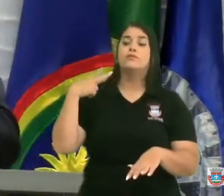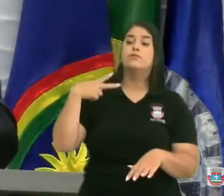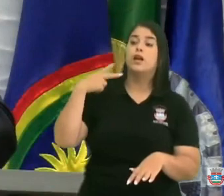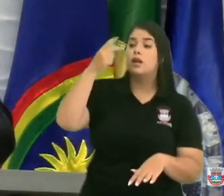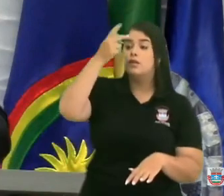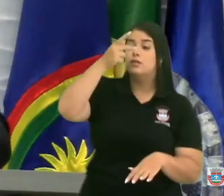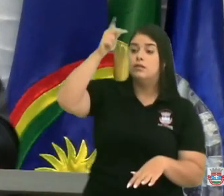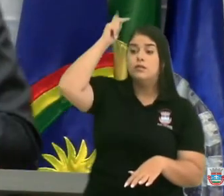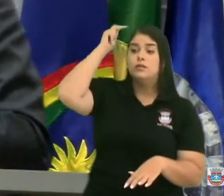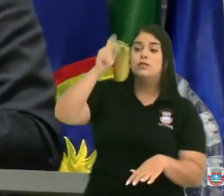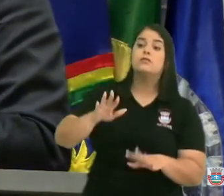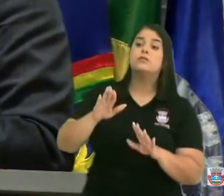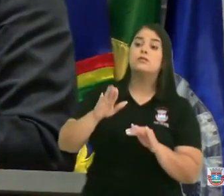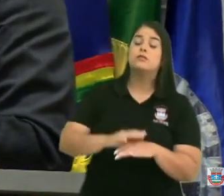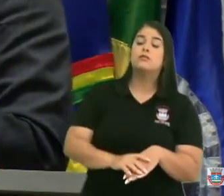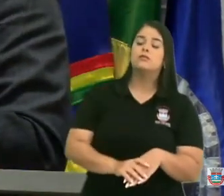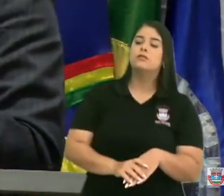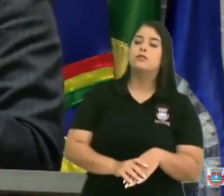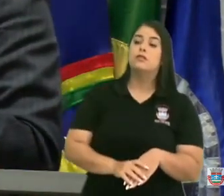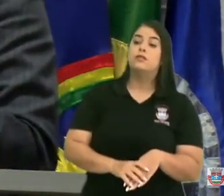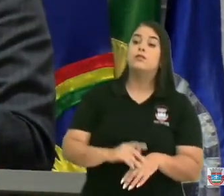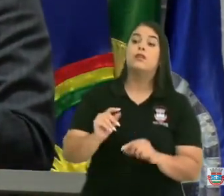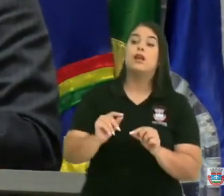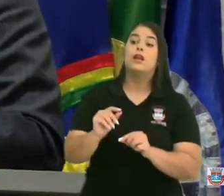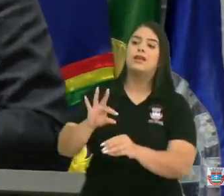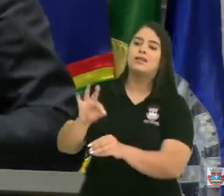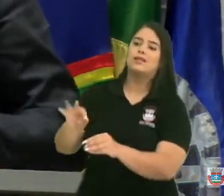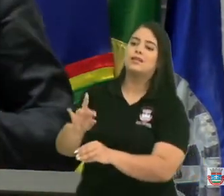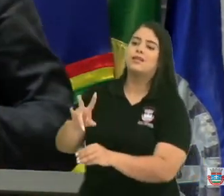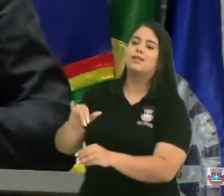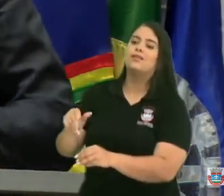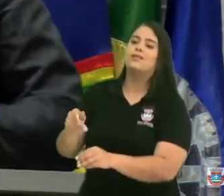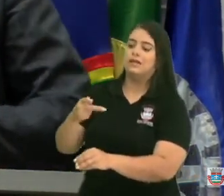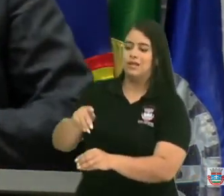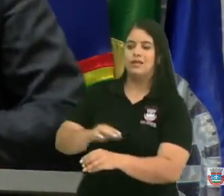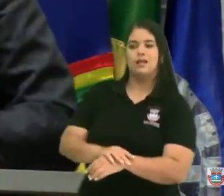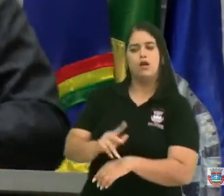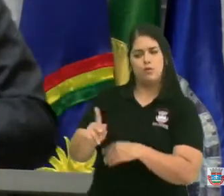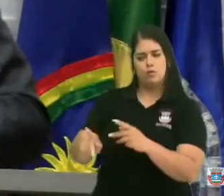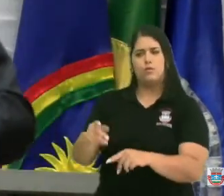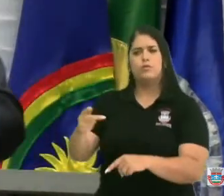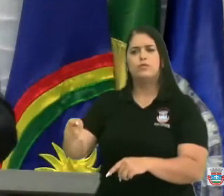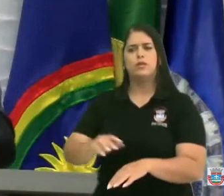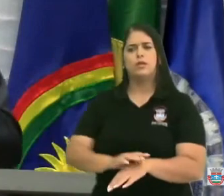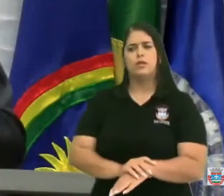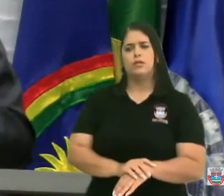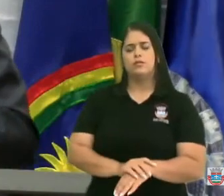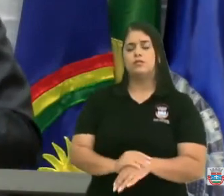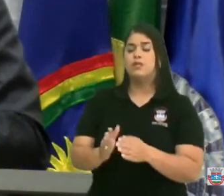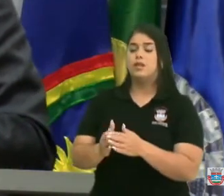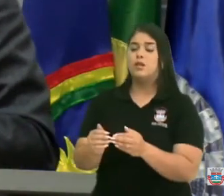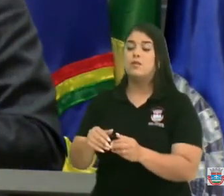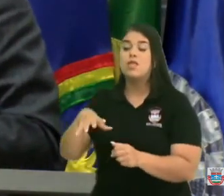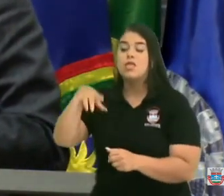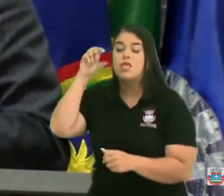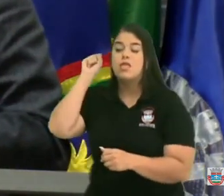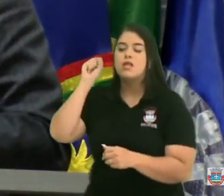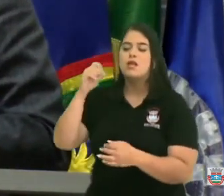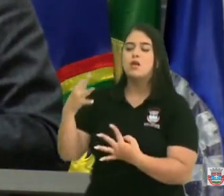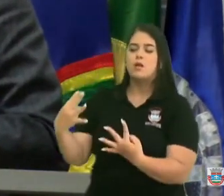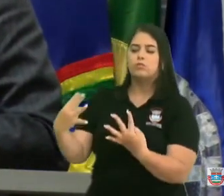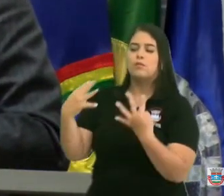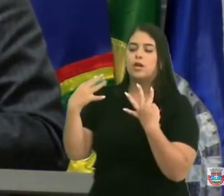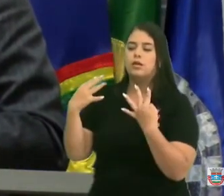Pachequinho, me referindo à Vila do Espírito Santo. O povo que está em Espírito Santo, eu peço que me escute com muita atenção.